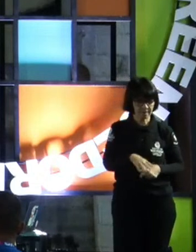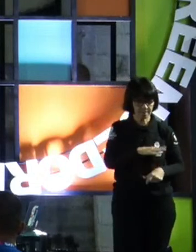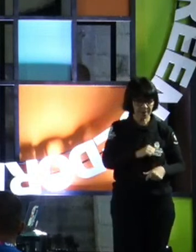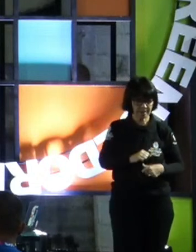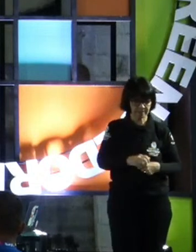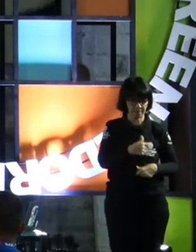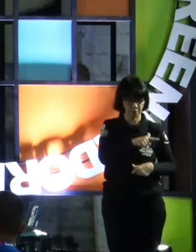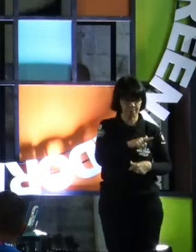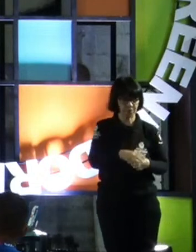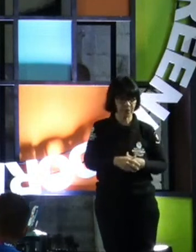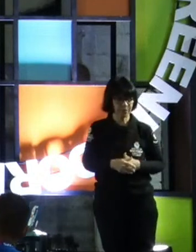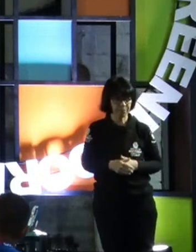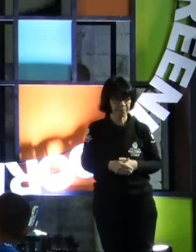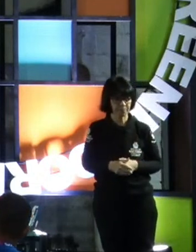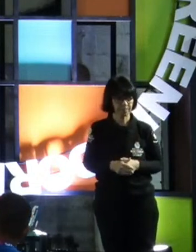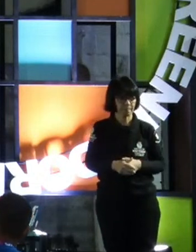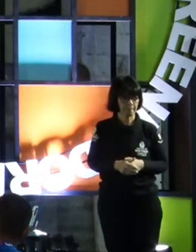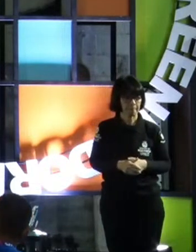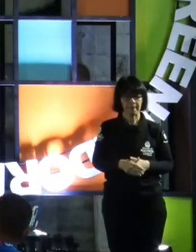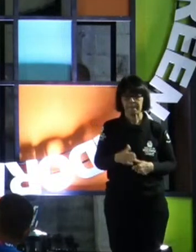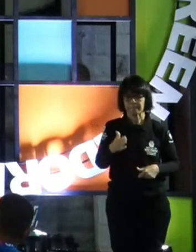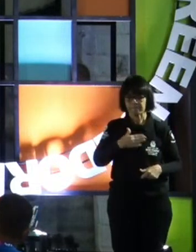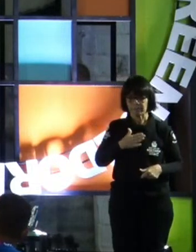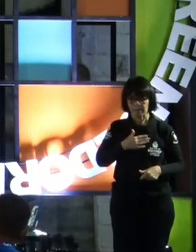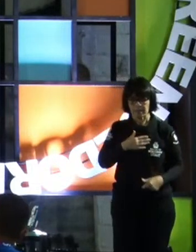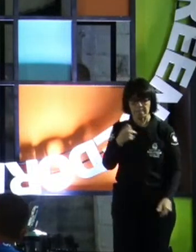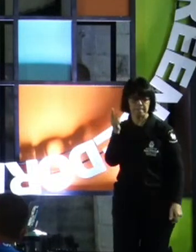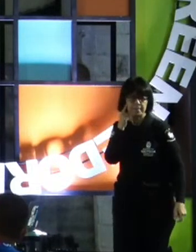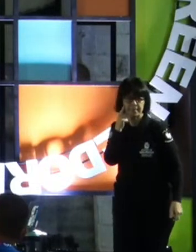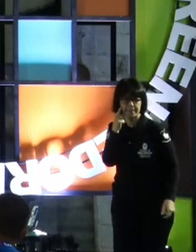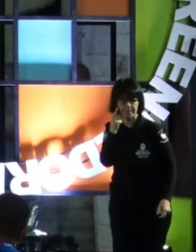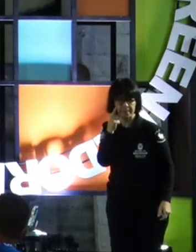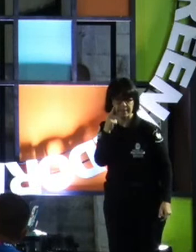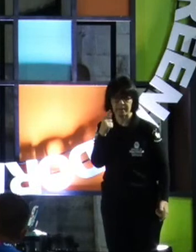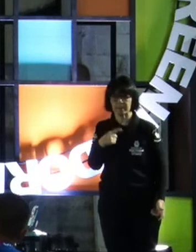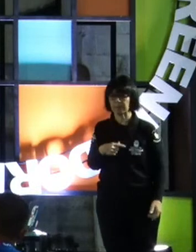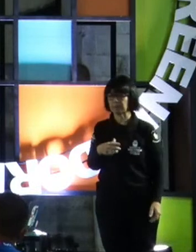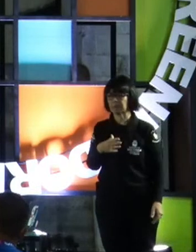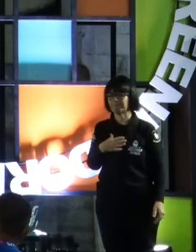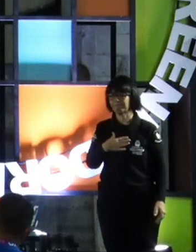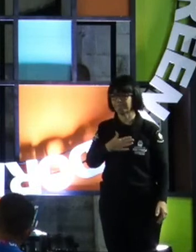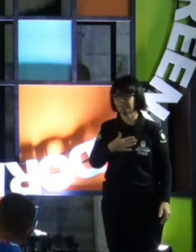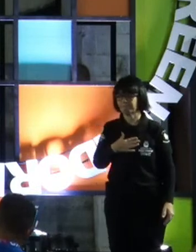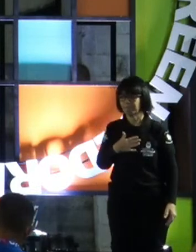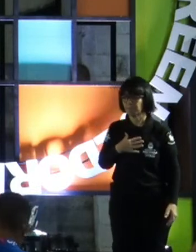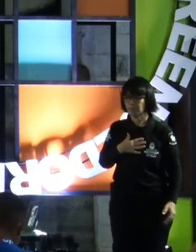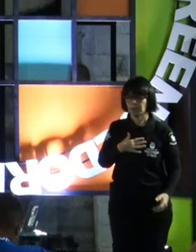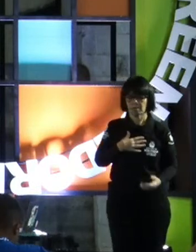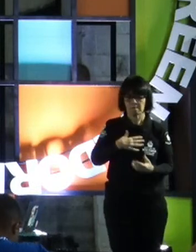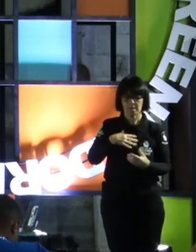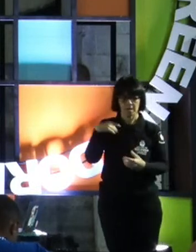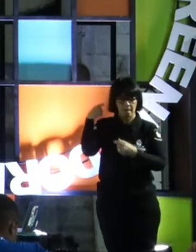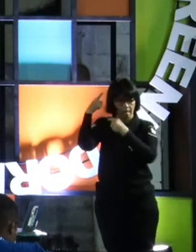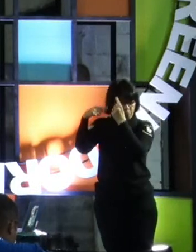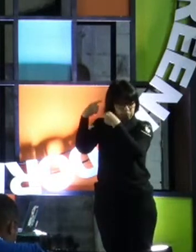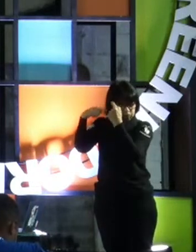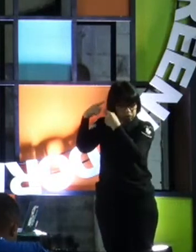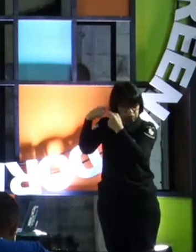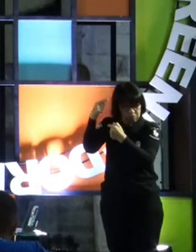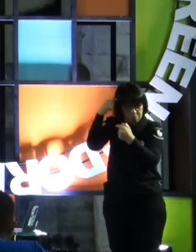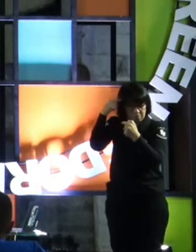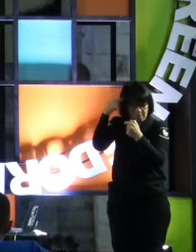Sabe de onde é que vem? Na minha cabeça, no liquidificador do meu